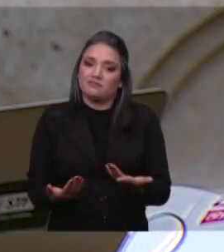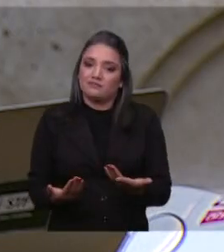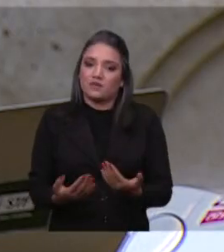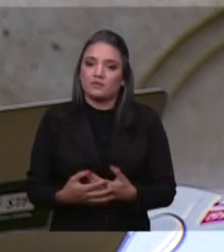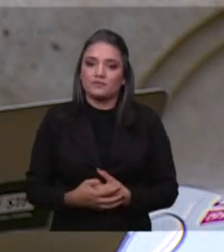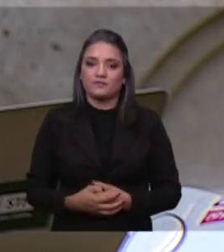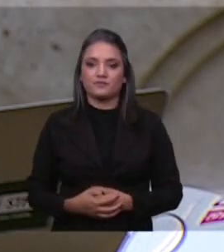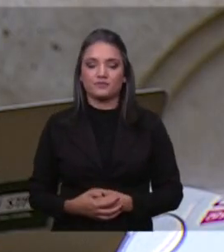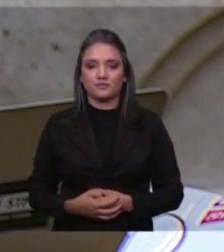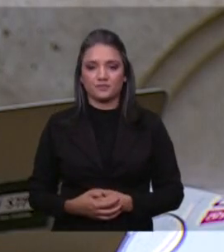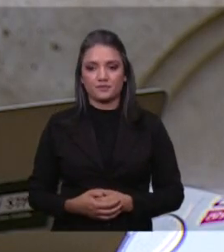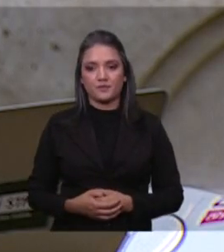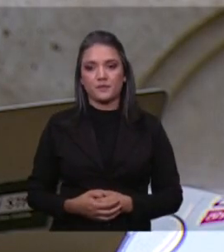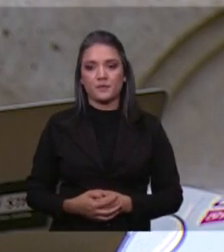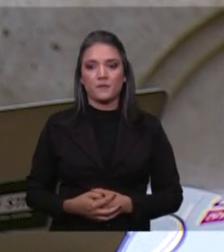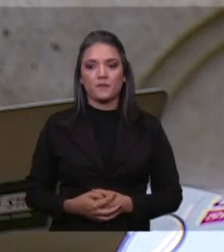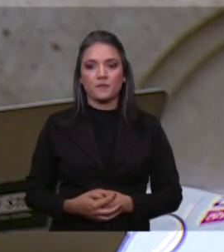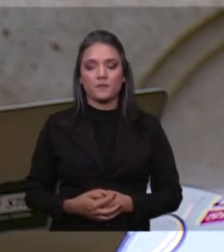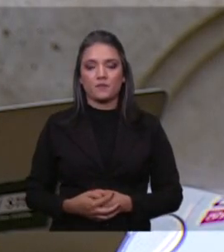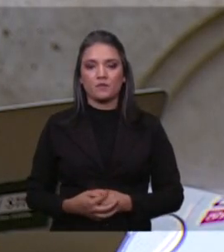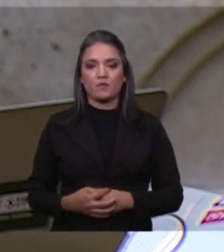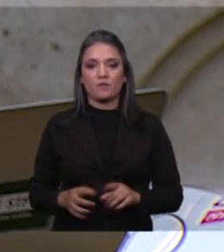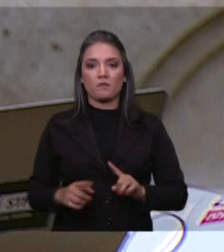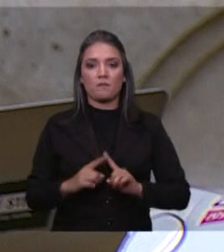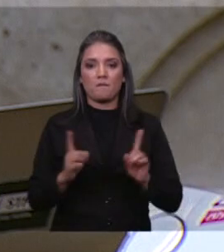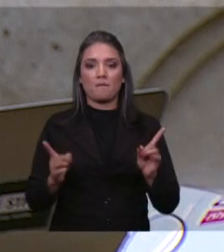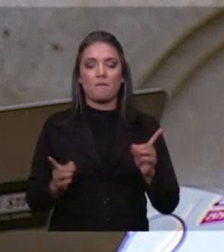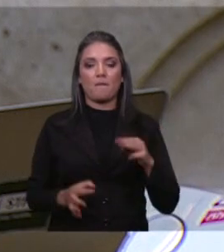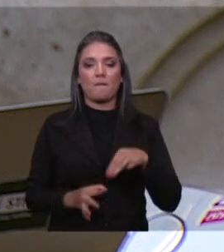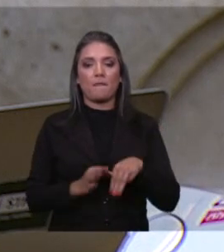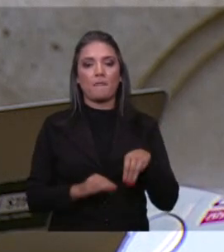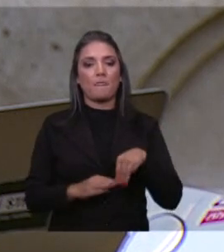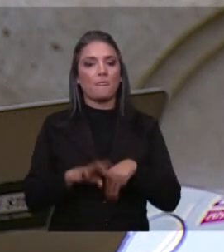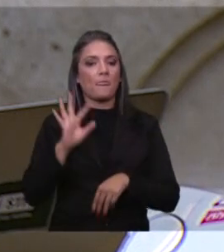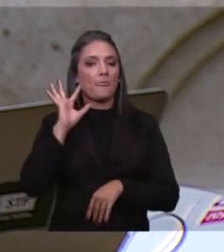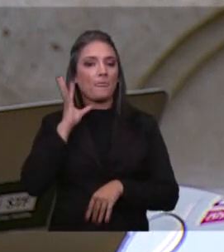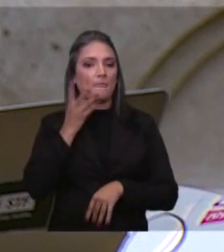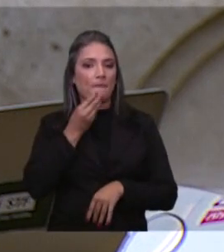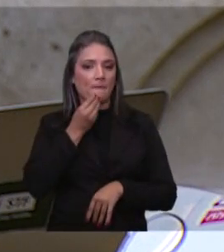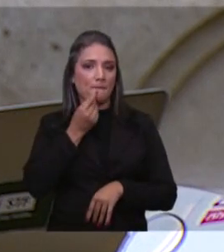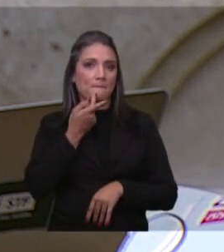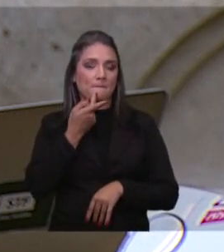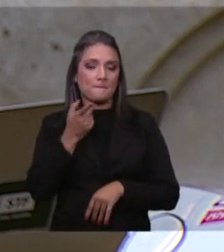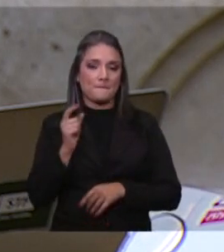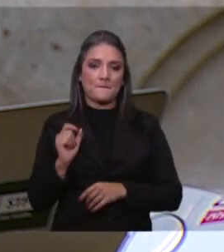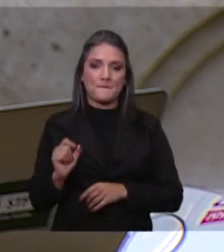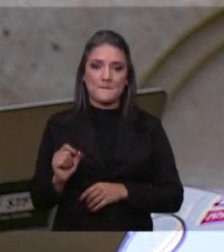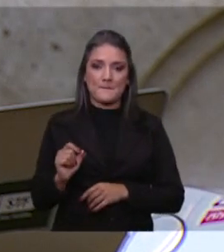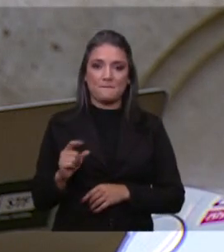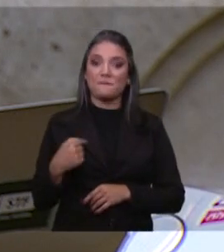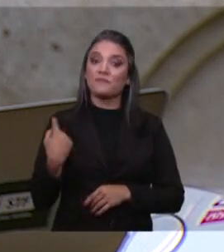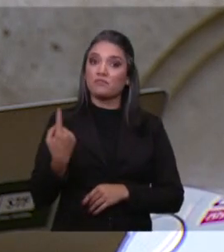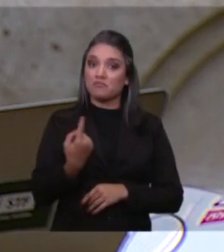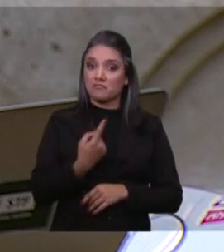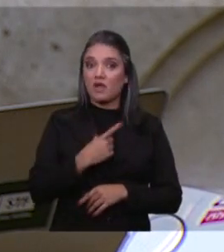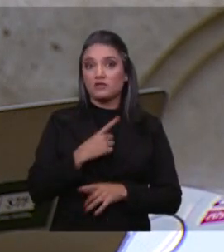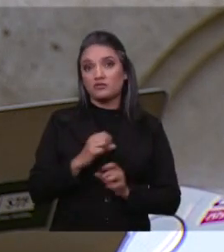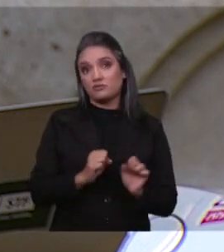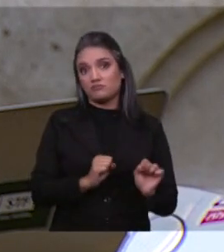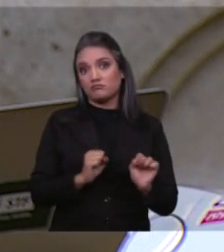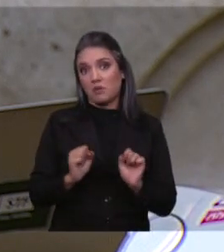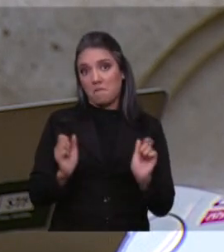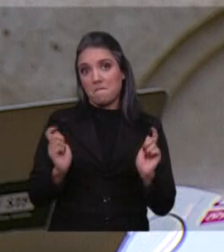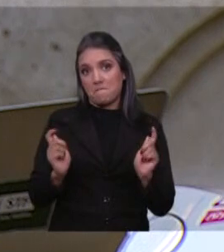Mas eu entendi o que o ministro Dias Toffoli acabou de dizer, é que a gente tem o poder de rever as próprias